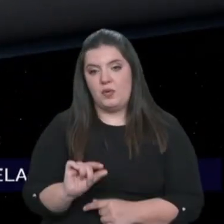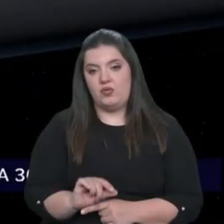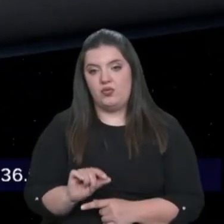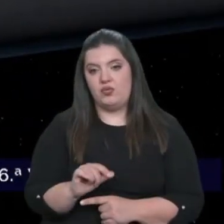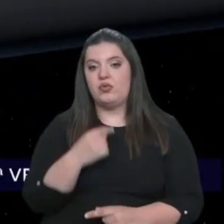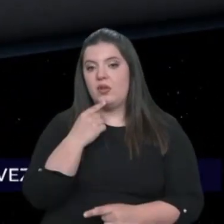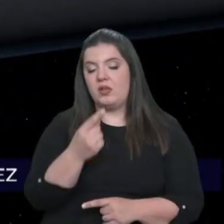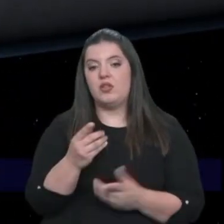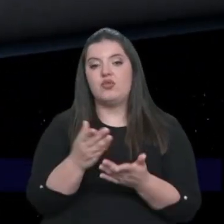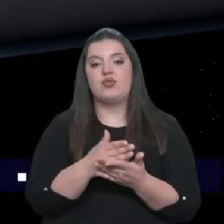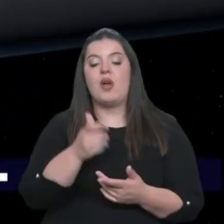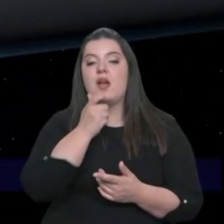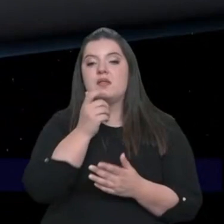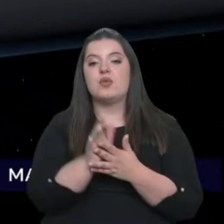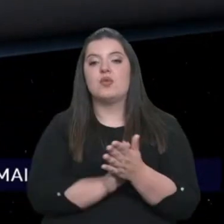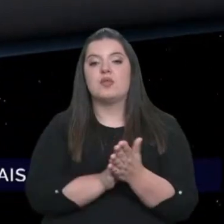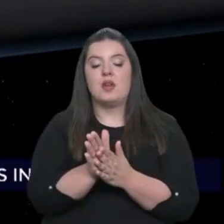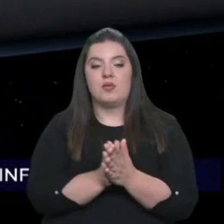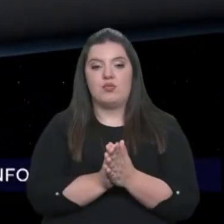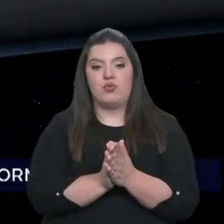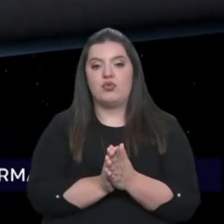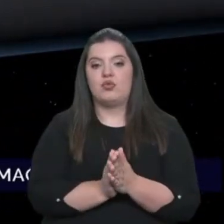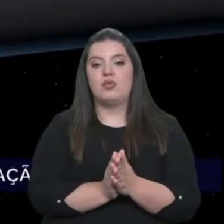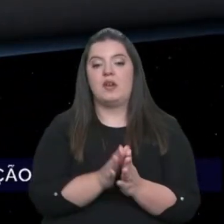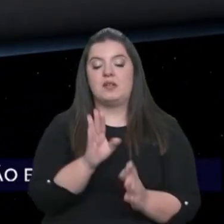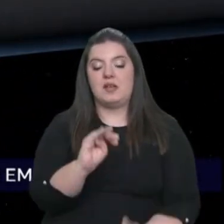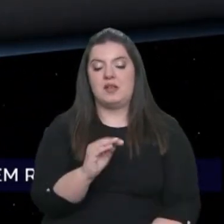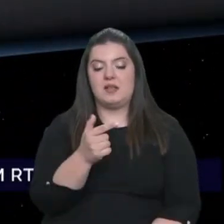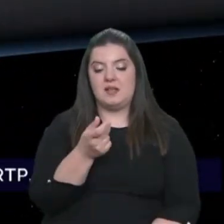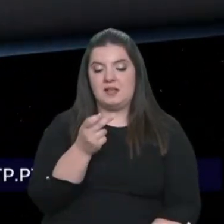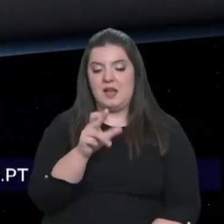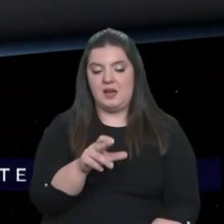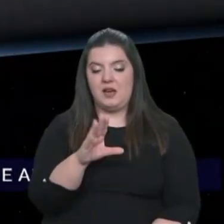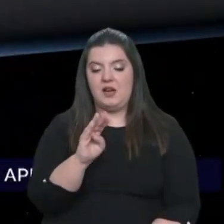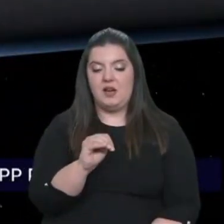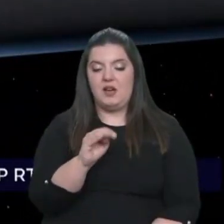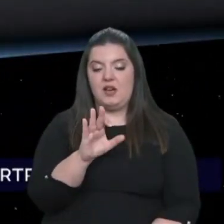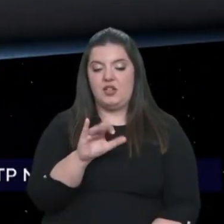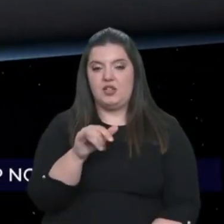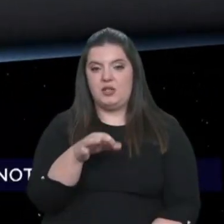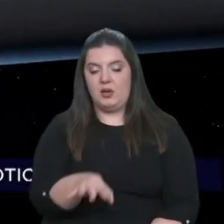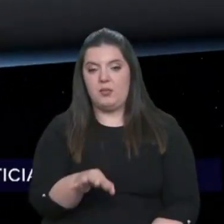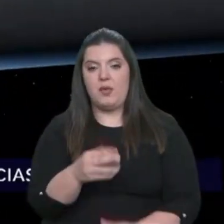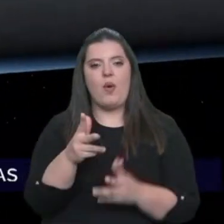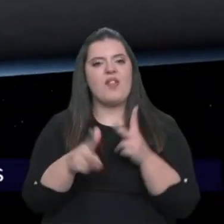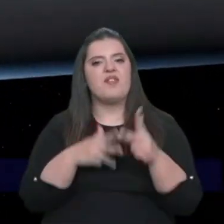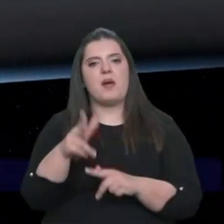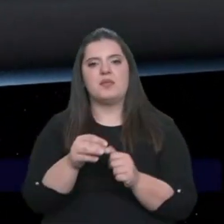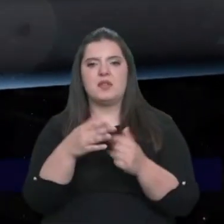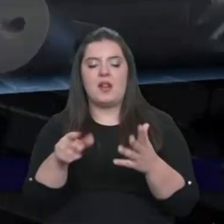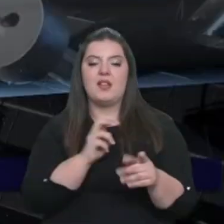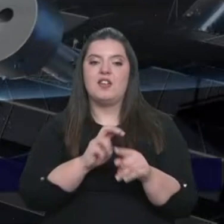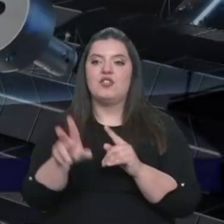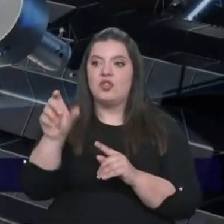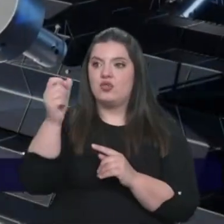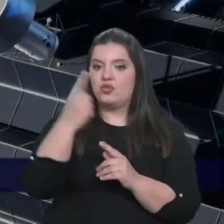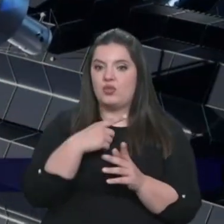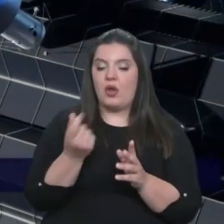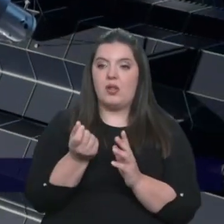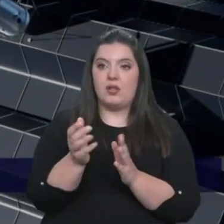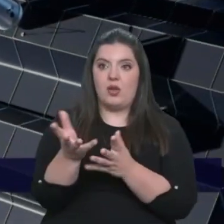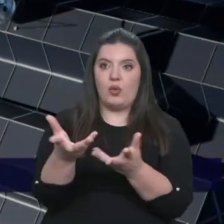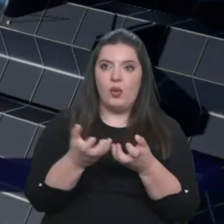este estudo que se nós utilizarmos estas Starships como, no fundo, grandes fábricas para recolher energia solar e enviar para a